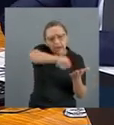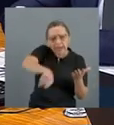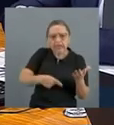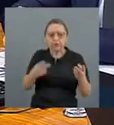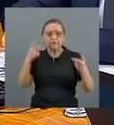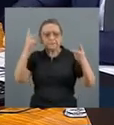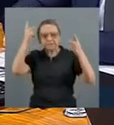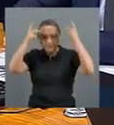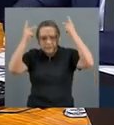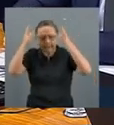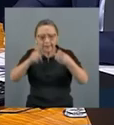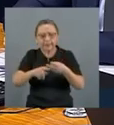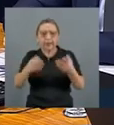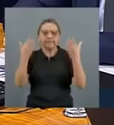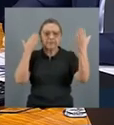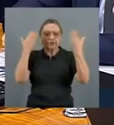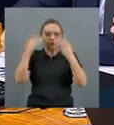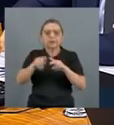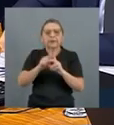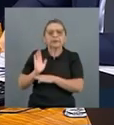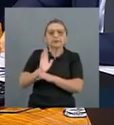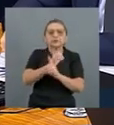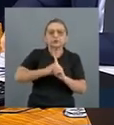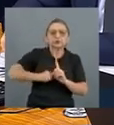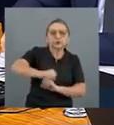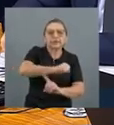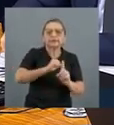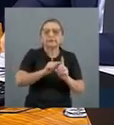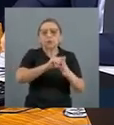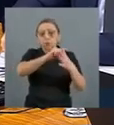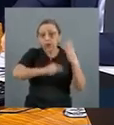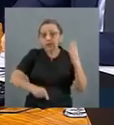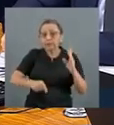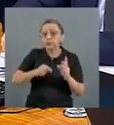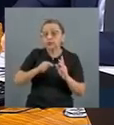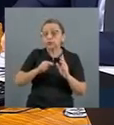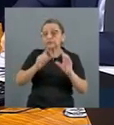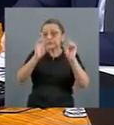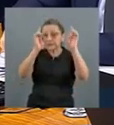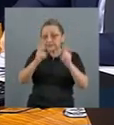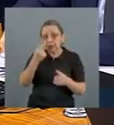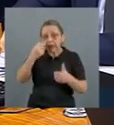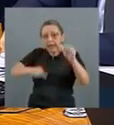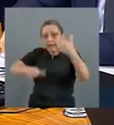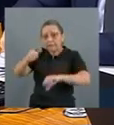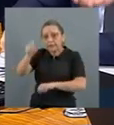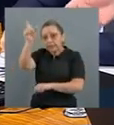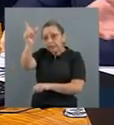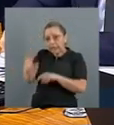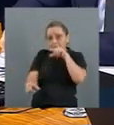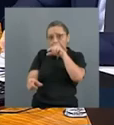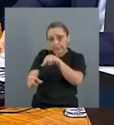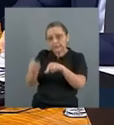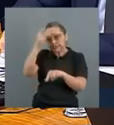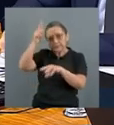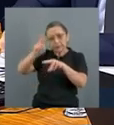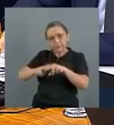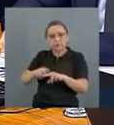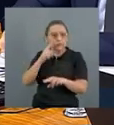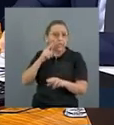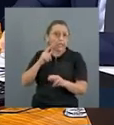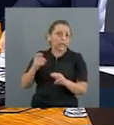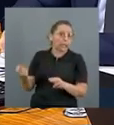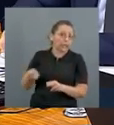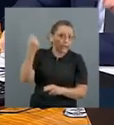Atualmente, a tornozeleira eletrônica pode ser utilizada para monitoramento das saídas temporárias do regime semiaberto e durante a prisão